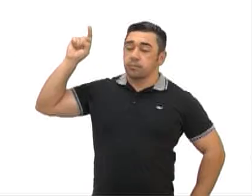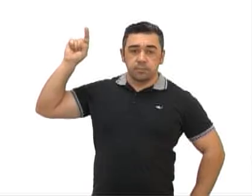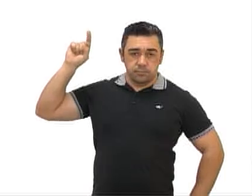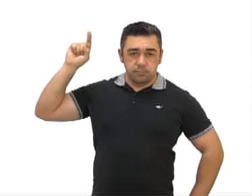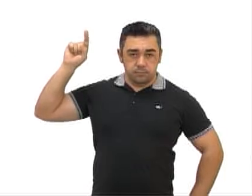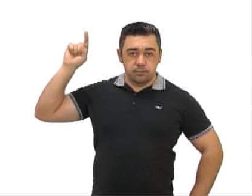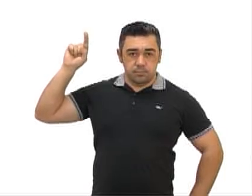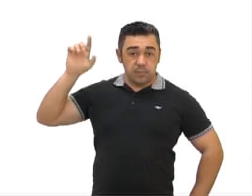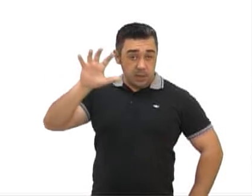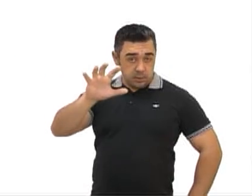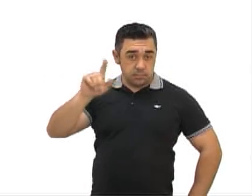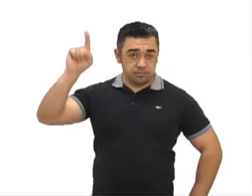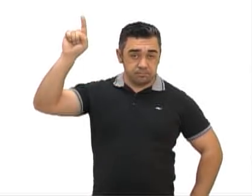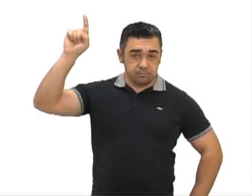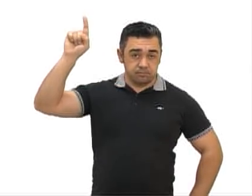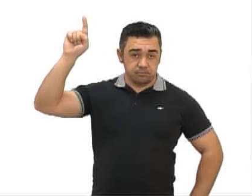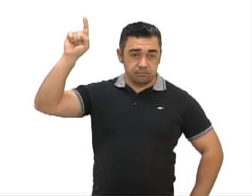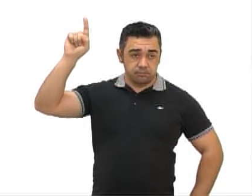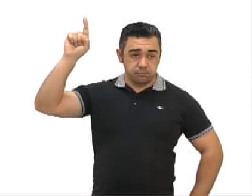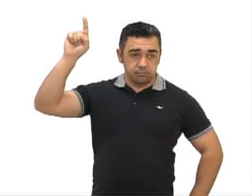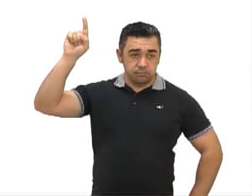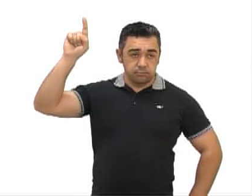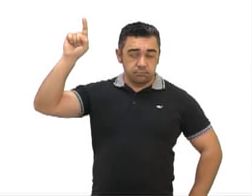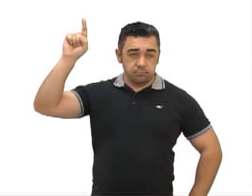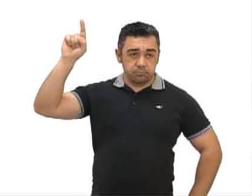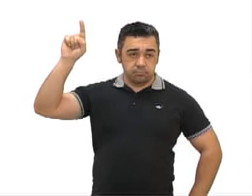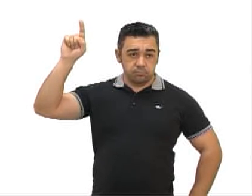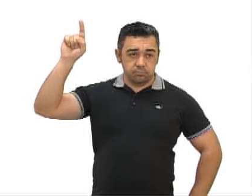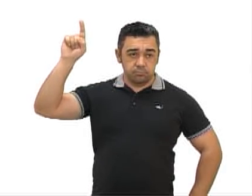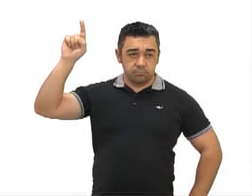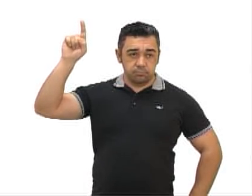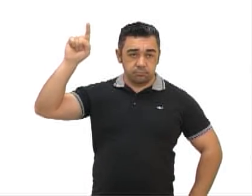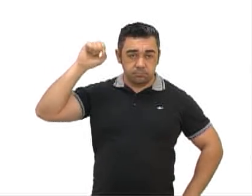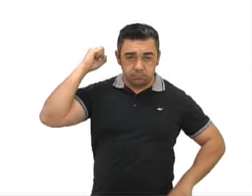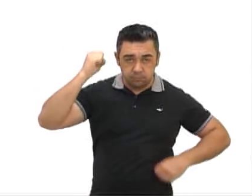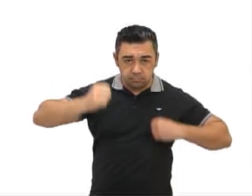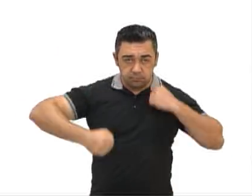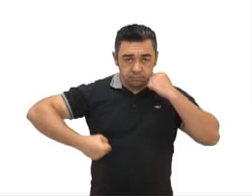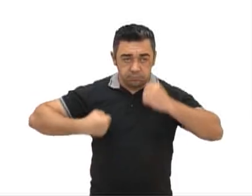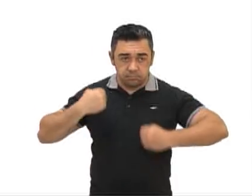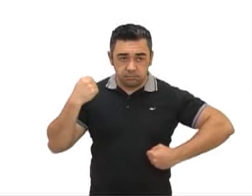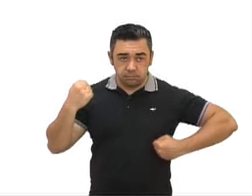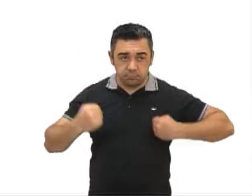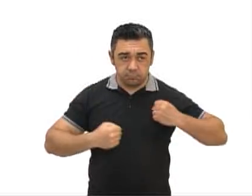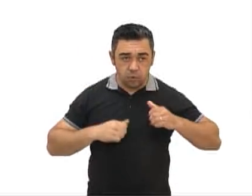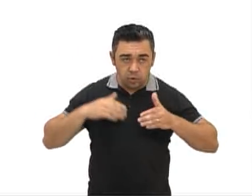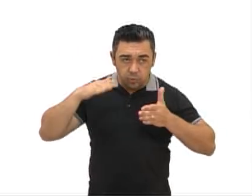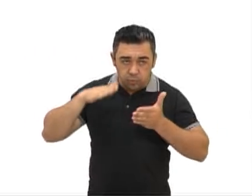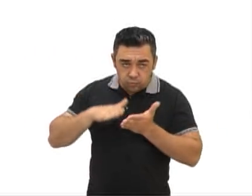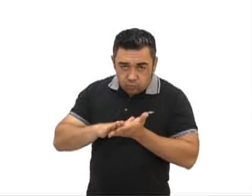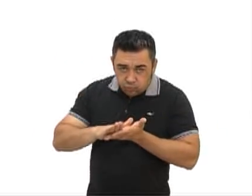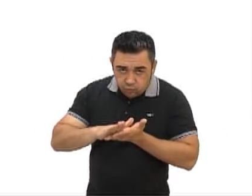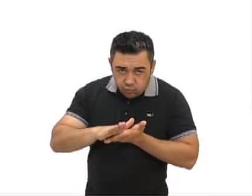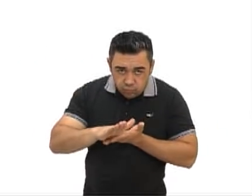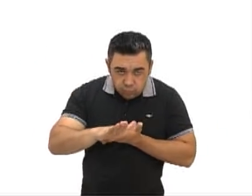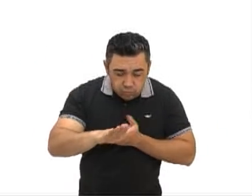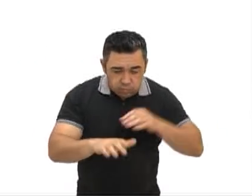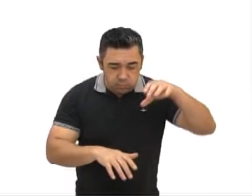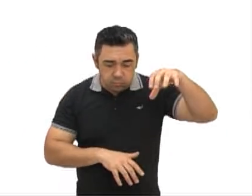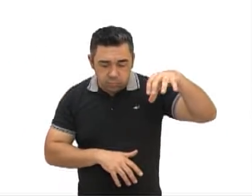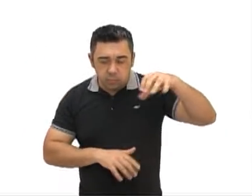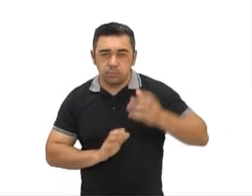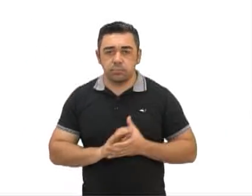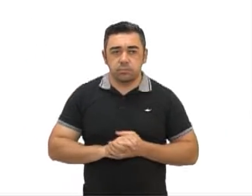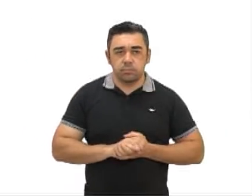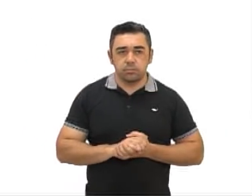é exatamente o que está acontecendo lá. O jogador, assim que cruza a linha, se joga no chão para apoiar a